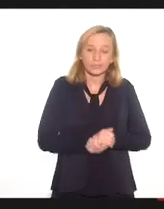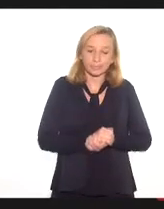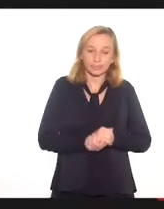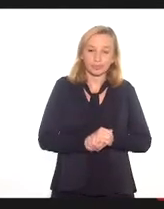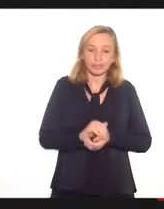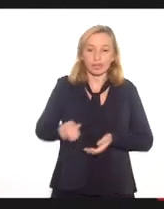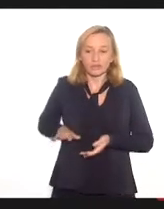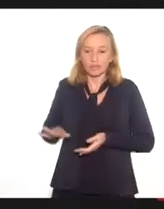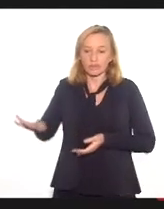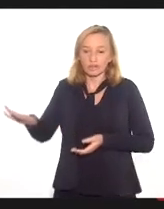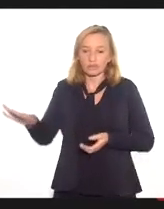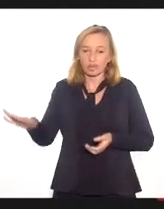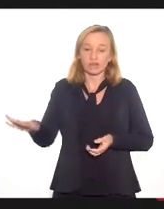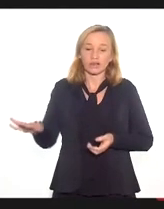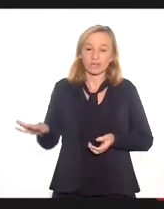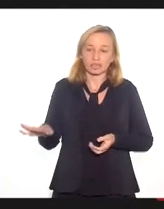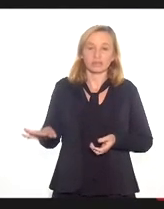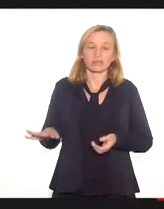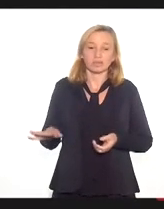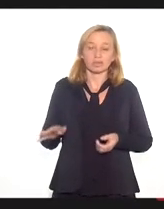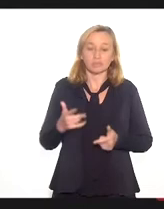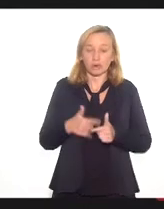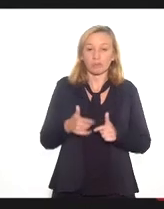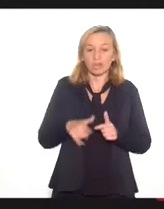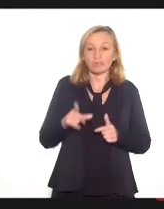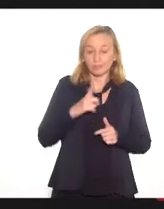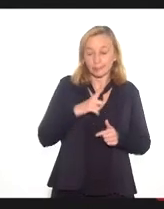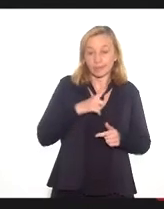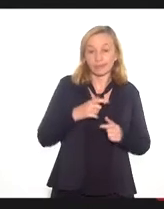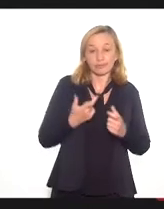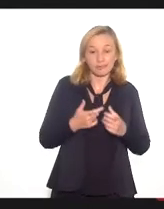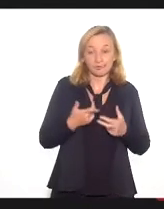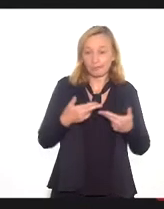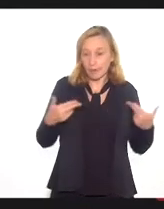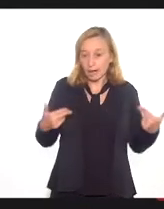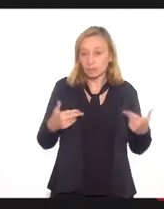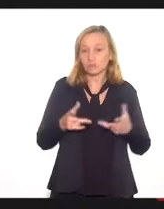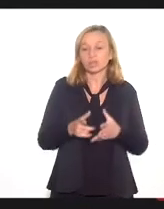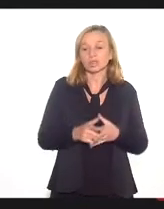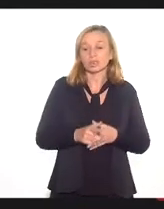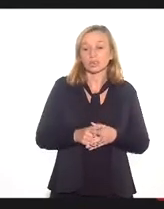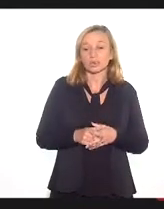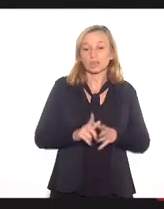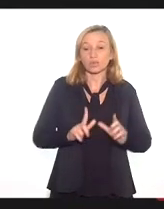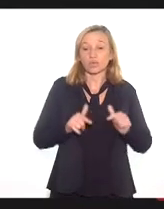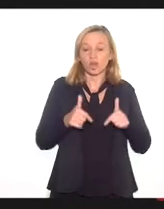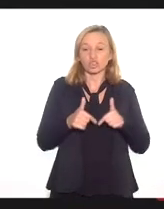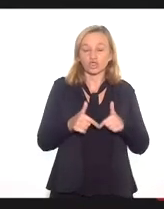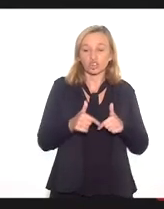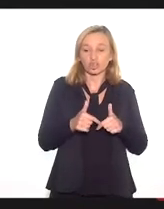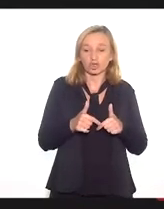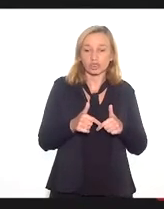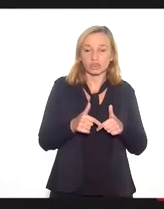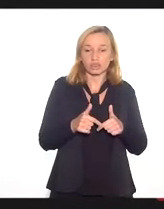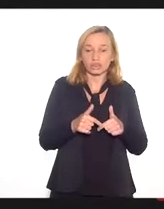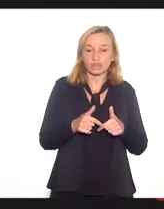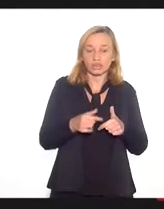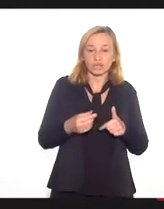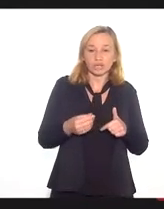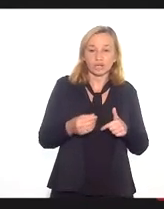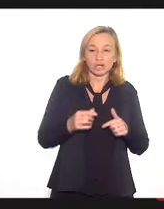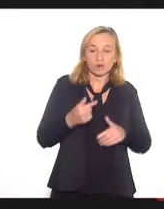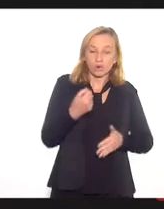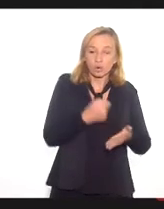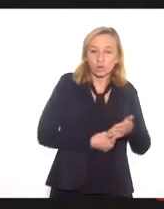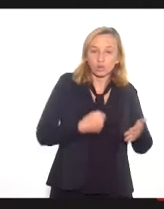têm enfrentado a questão. A gente tem, a gente está numa ação que chama Rio pela Vida. Lúcia, por exemplo,